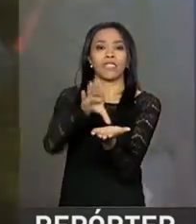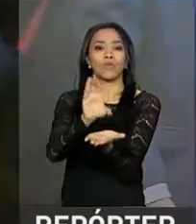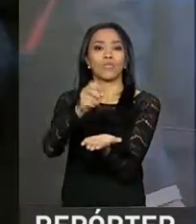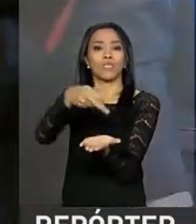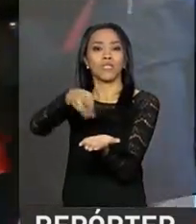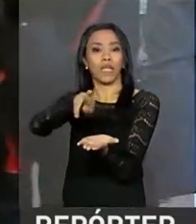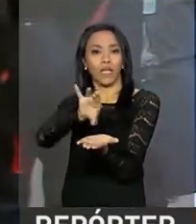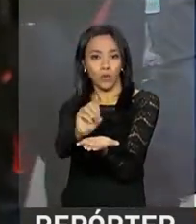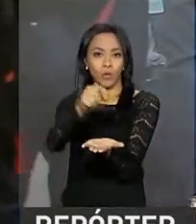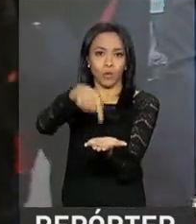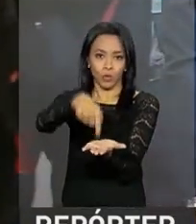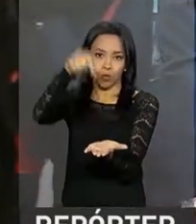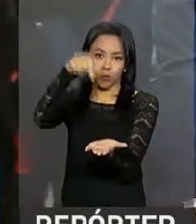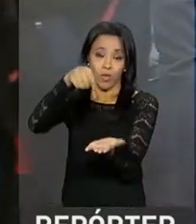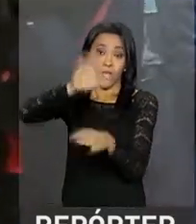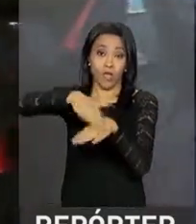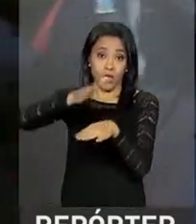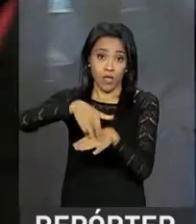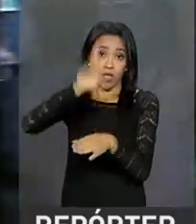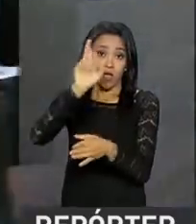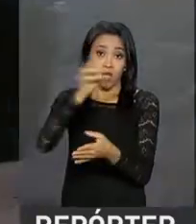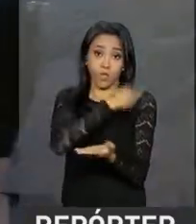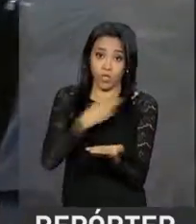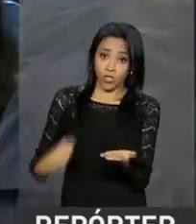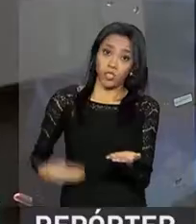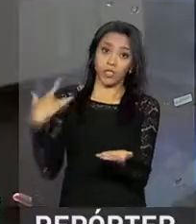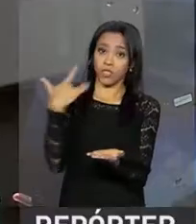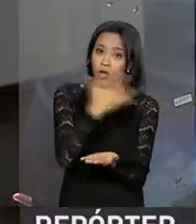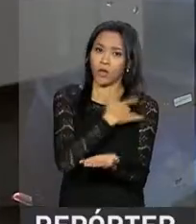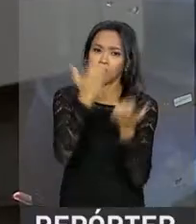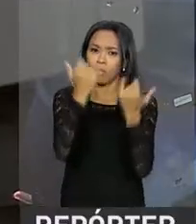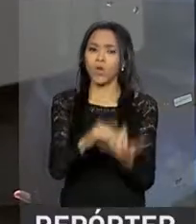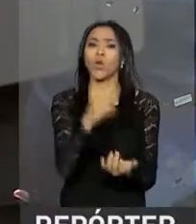especializados. De acordo com o ministro da Saúde, foram confirmados